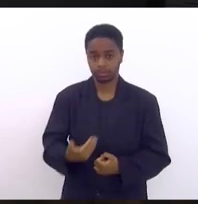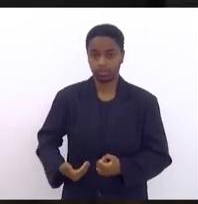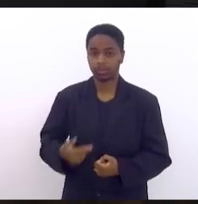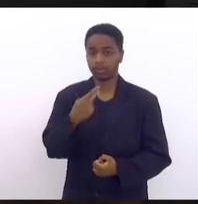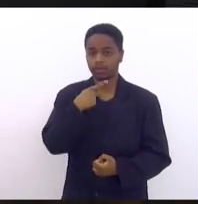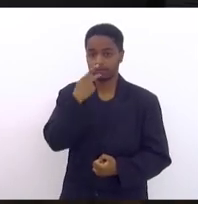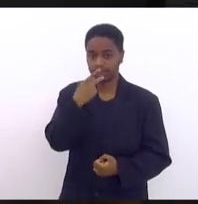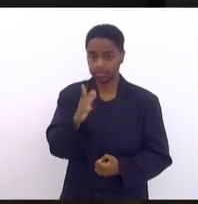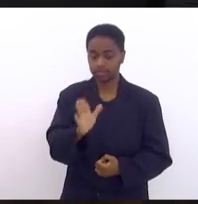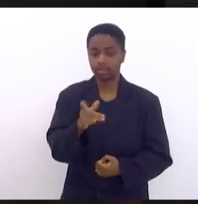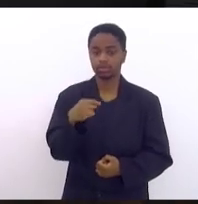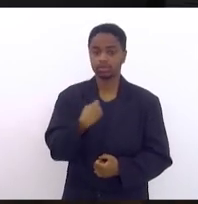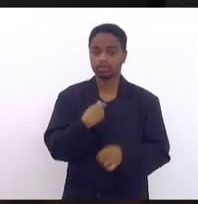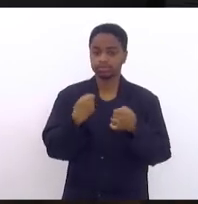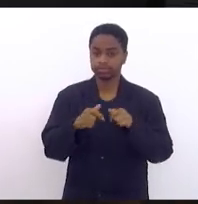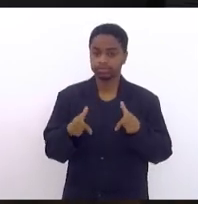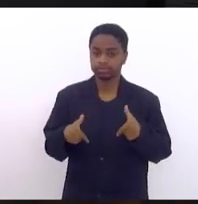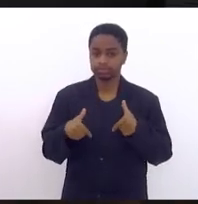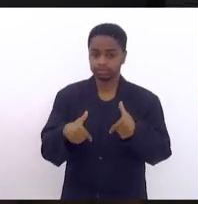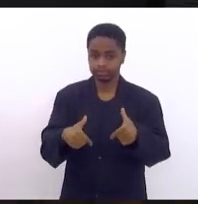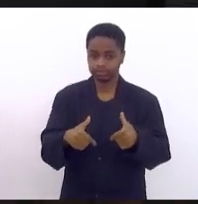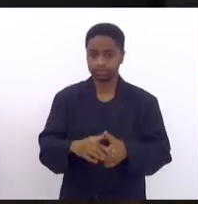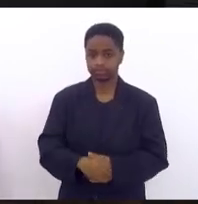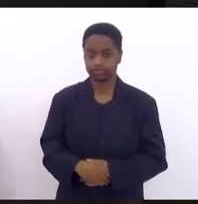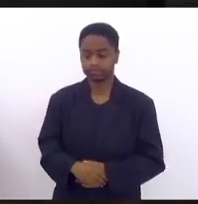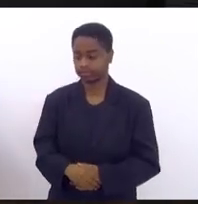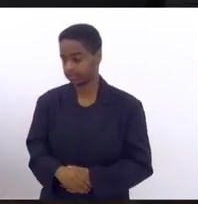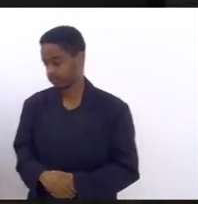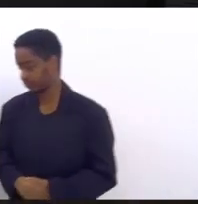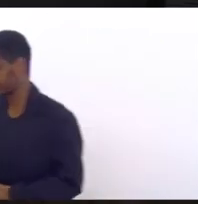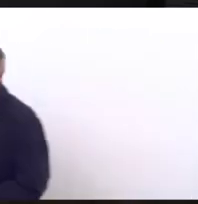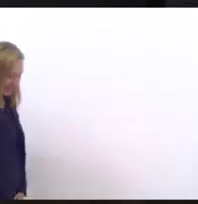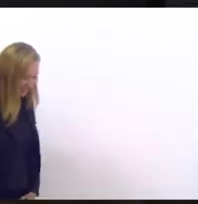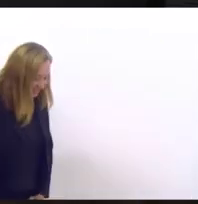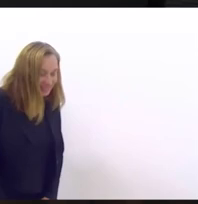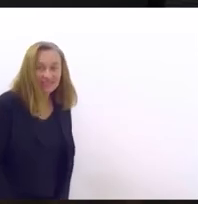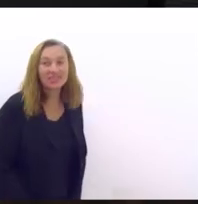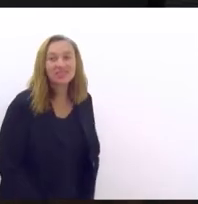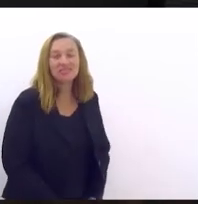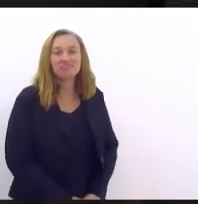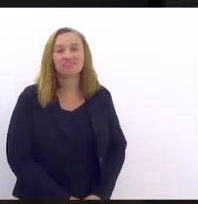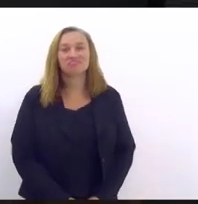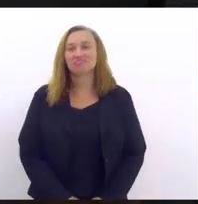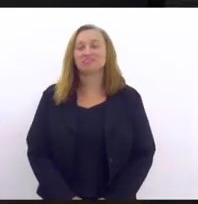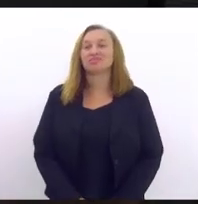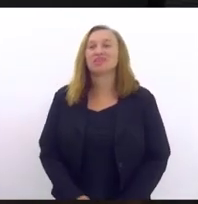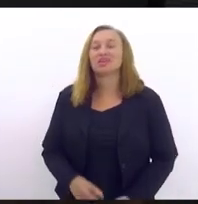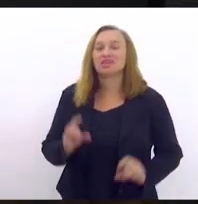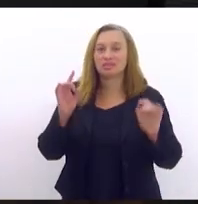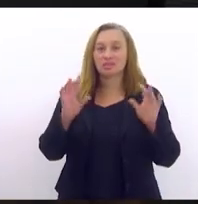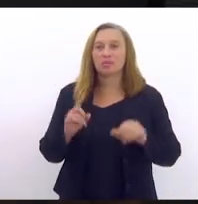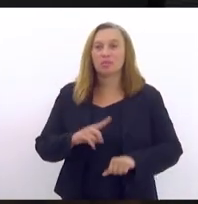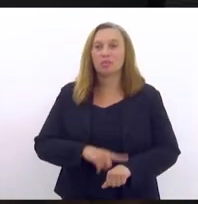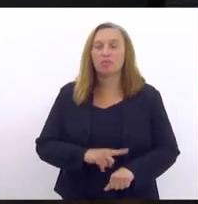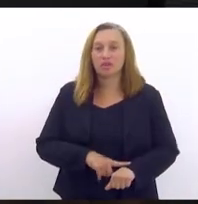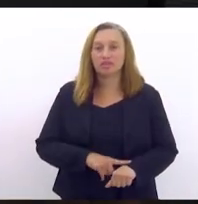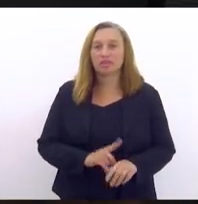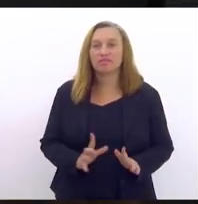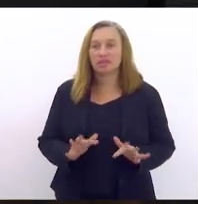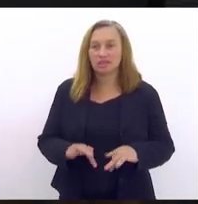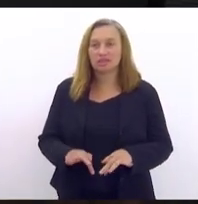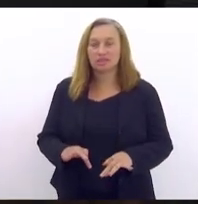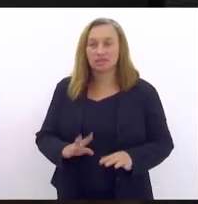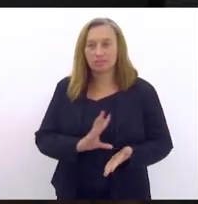que enfrentar aqui, independente da bandeira, todo mundo junto. Não era nem oportuno aqui, em especial para o momento que a gente estava concluindo a